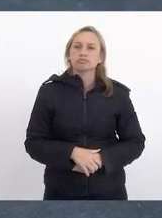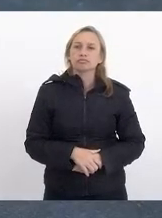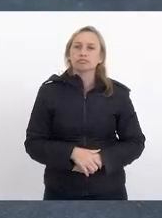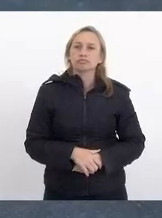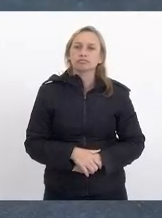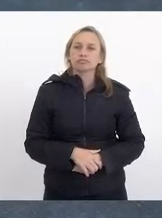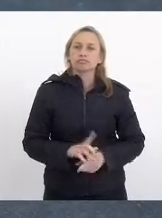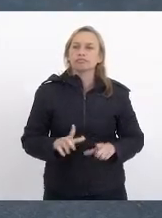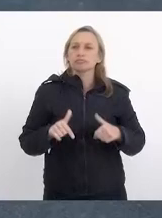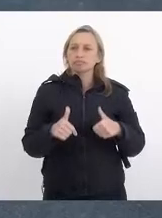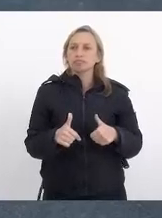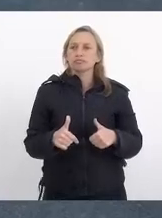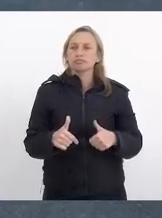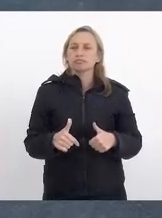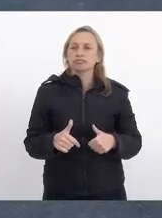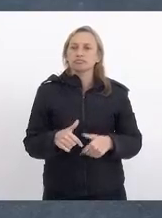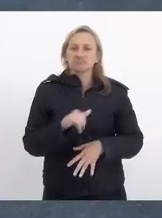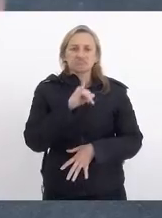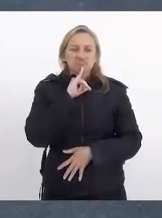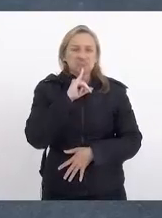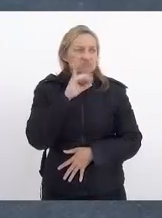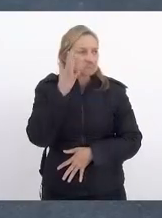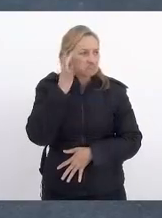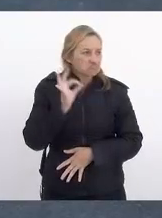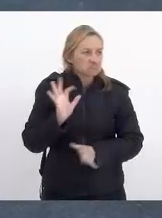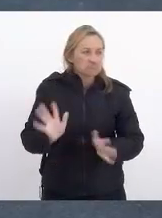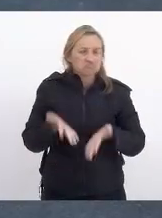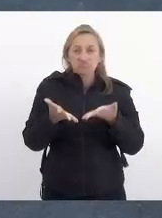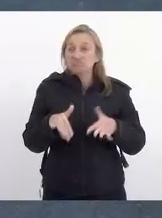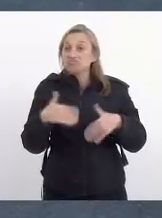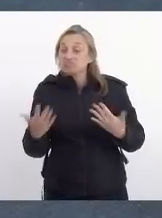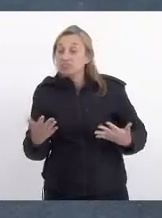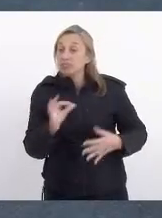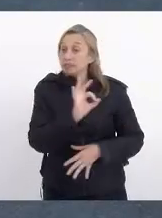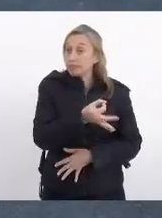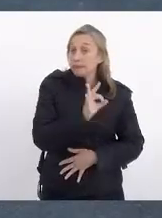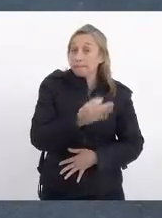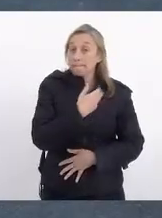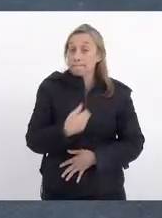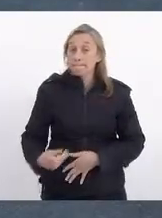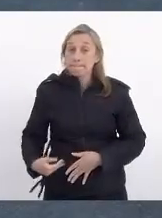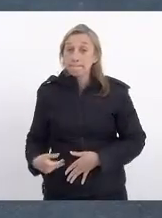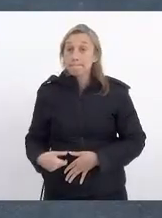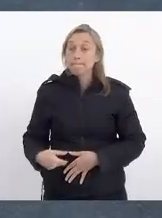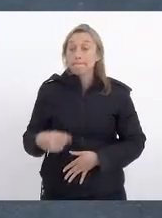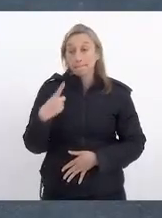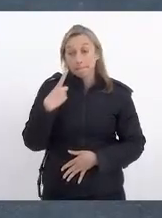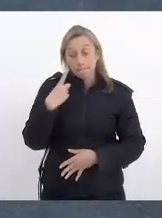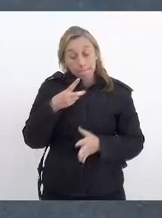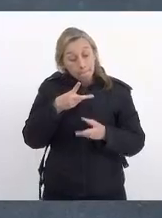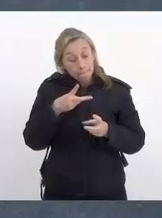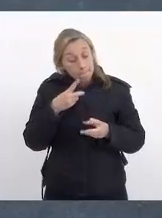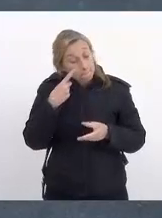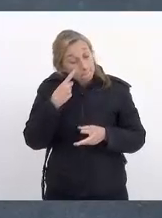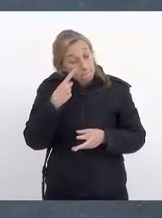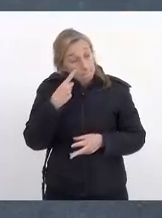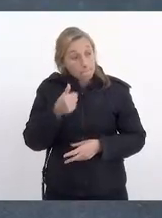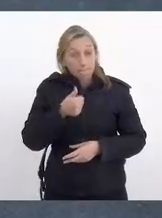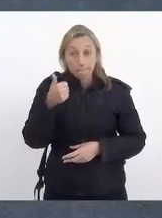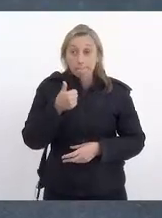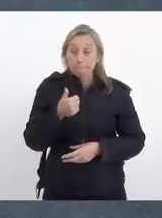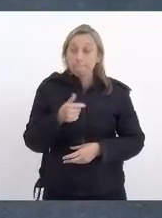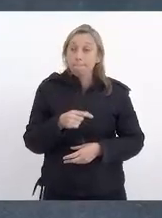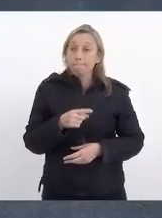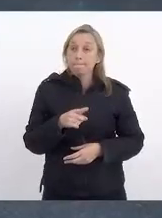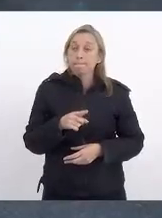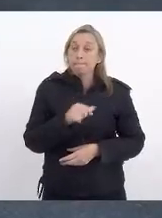essa ação infelizmente não sei com a motivação mas eu tenho certeza que o governador a de rever porque basta